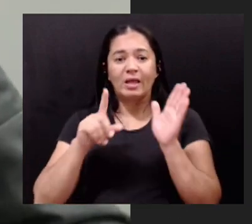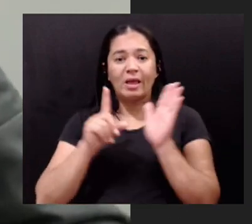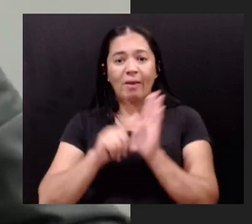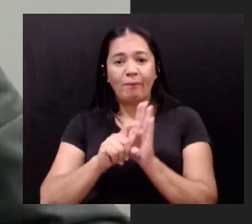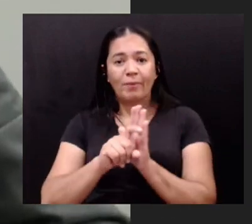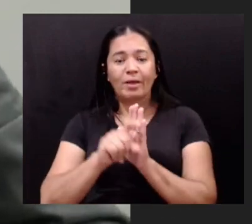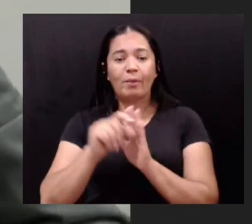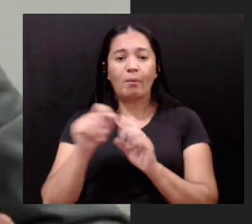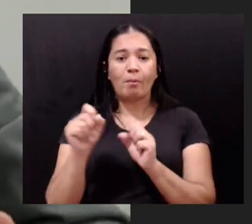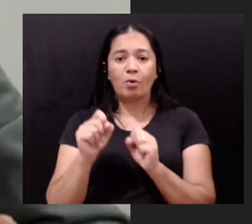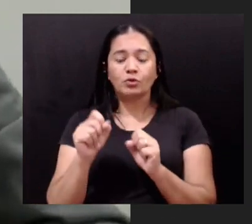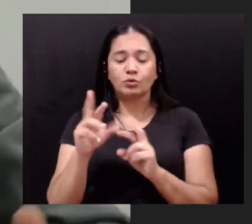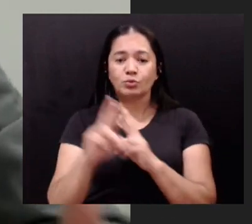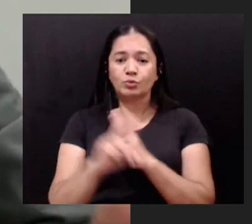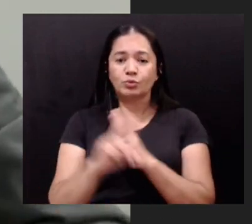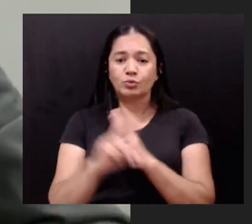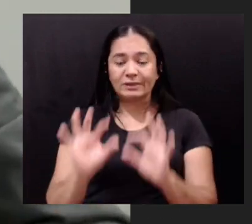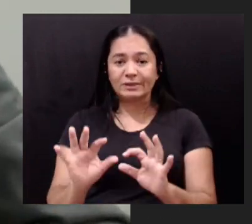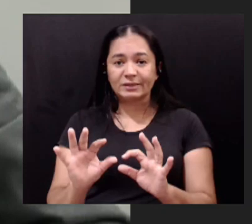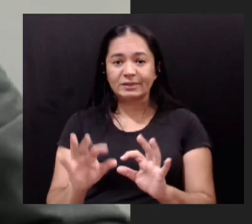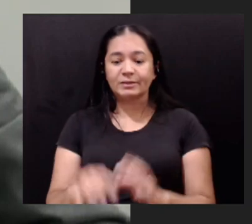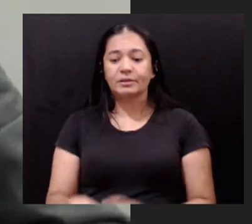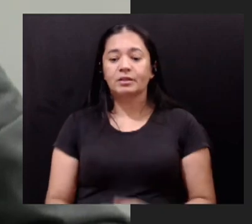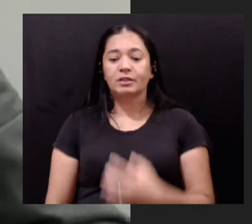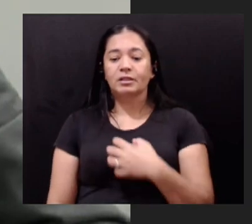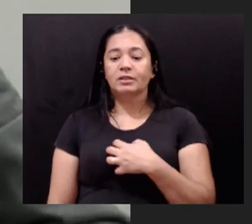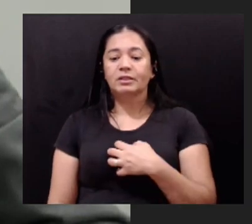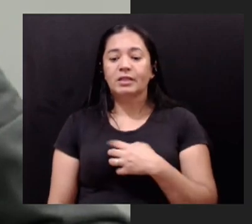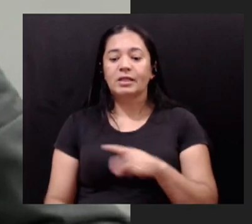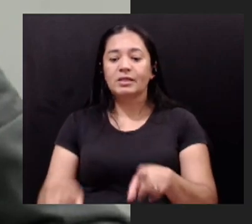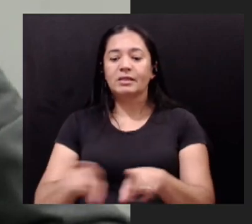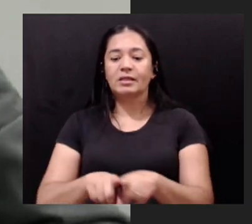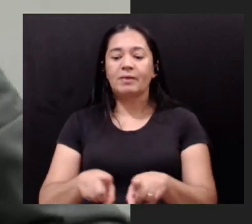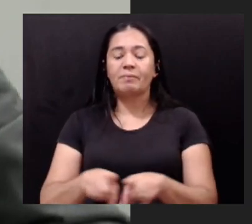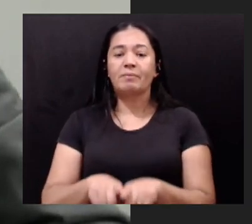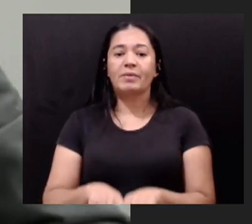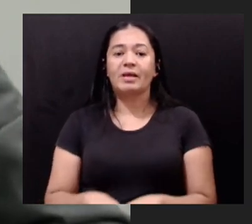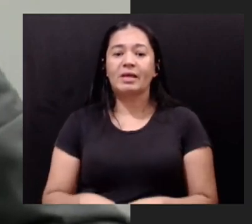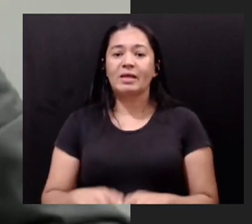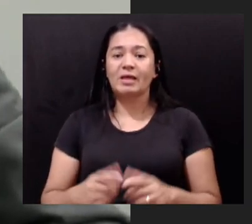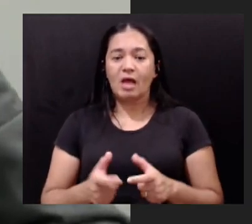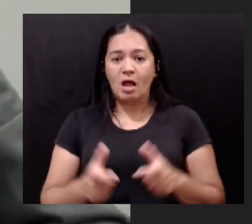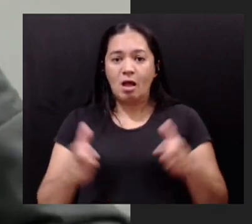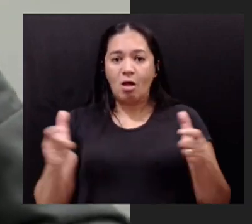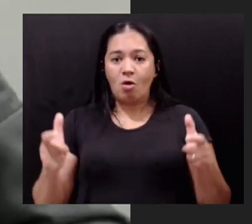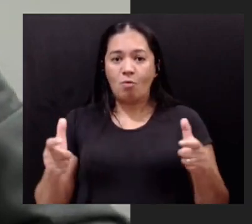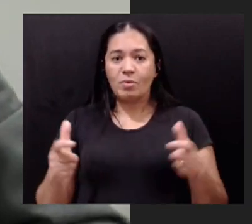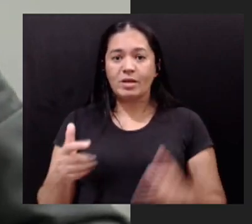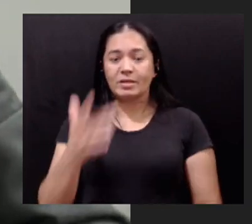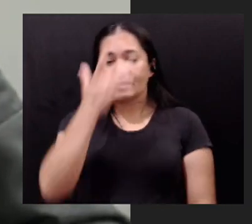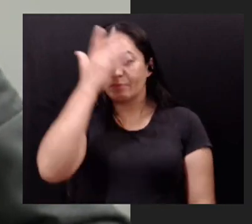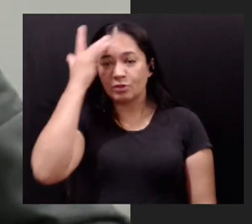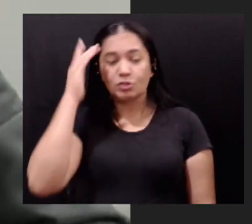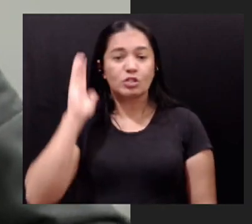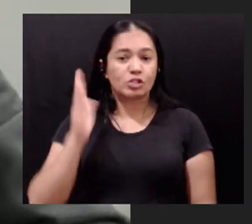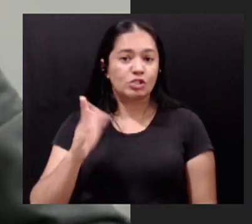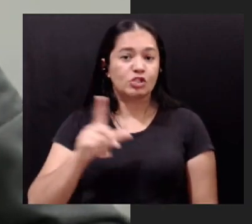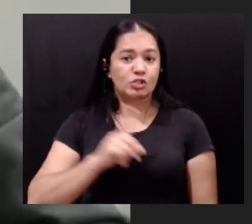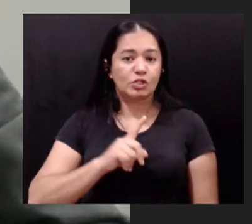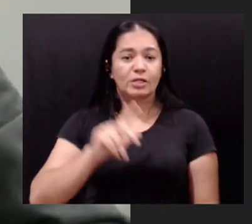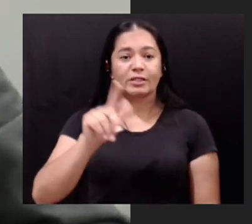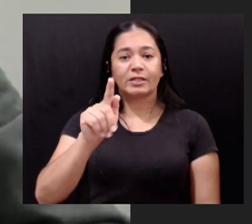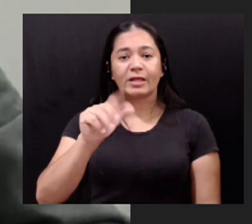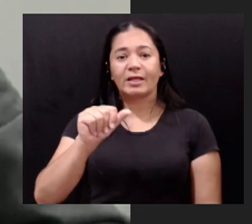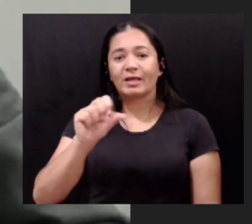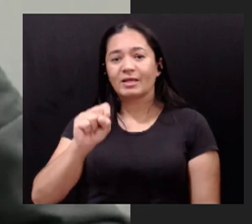relacionada a esses sintomas, pode até acentuar esses sintomas numa pessoa que já tenha, né, uma gastrite, uma úlcera, um